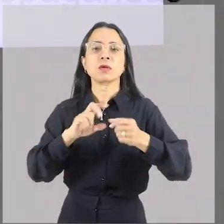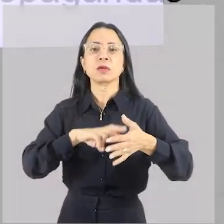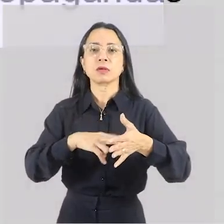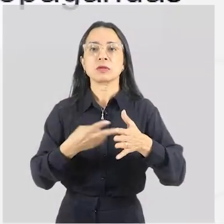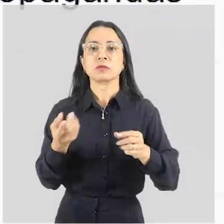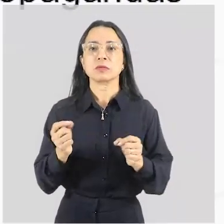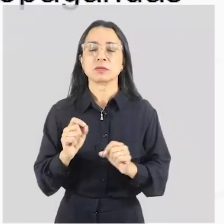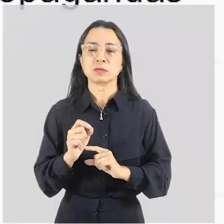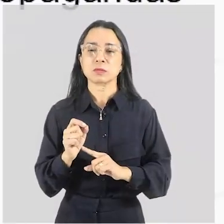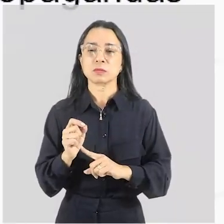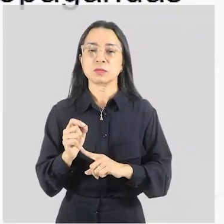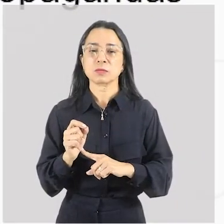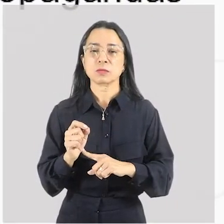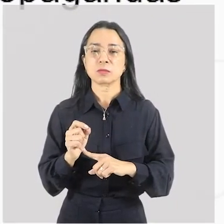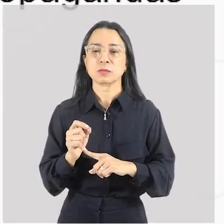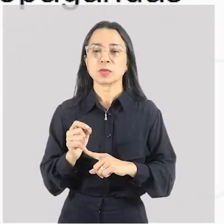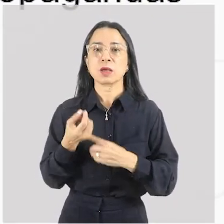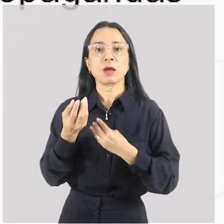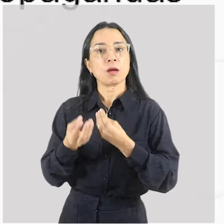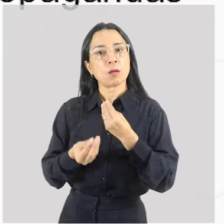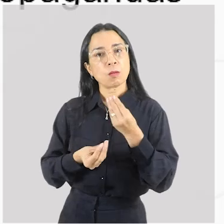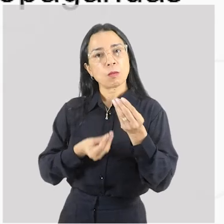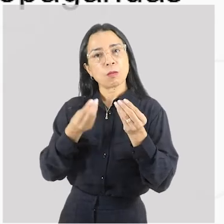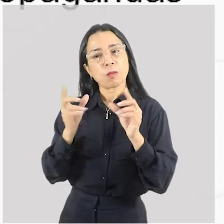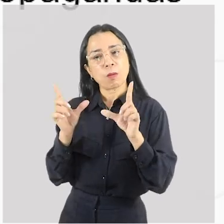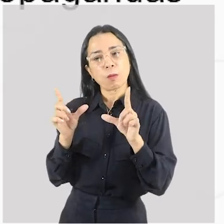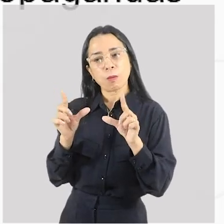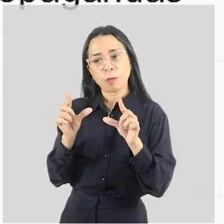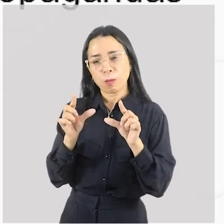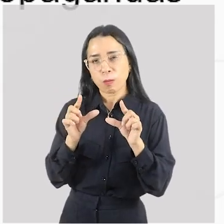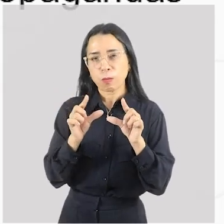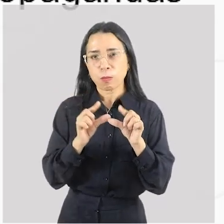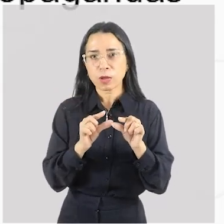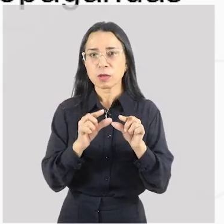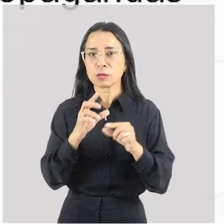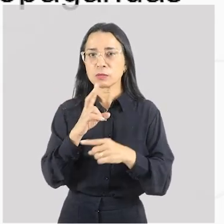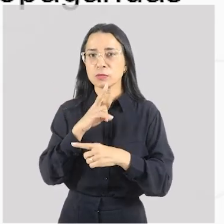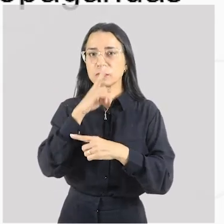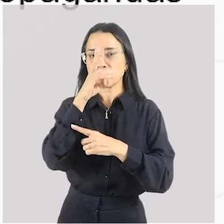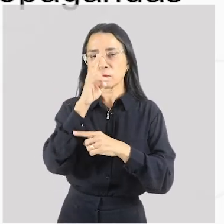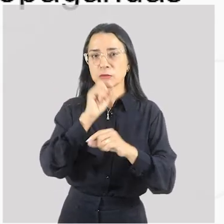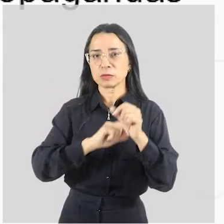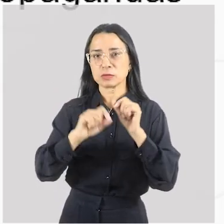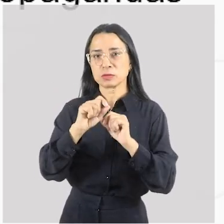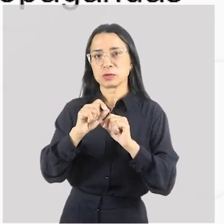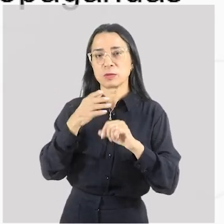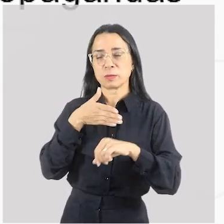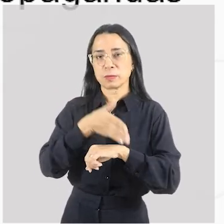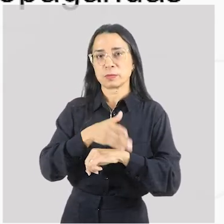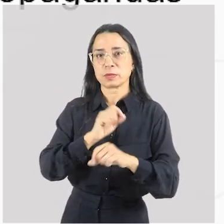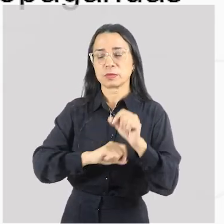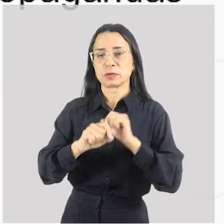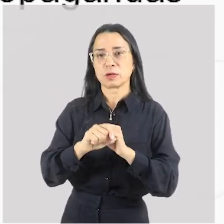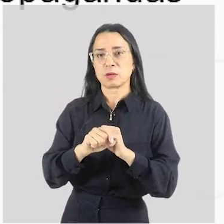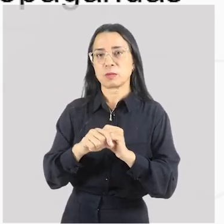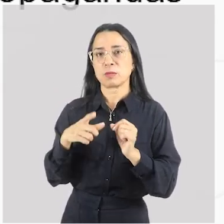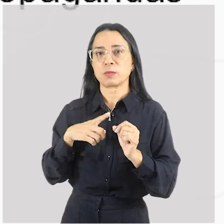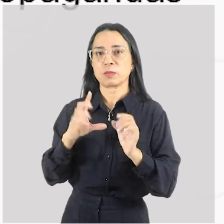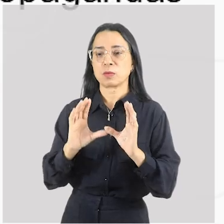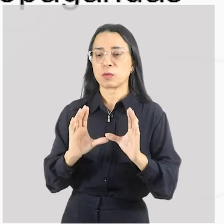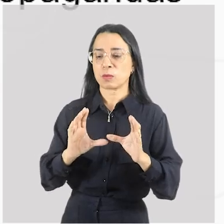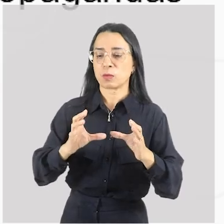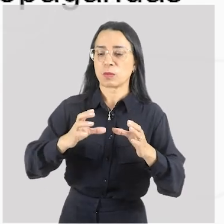significa? Trata-se da forma menos intensa de participação, pois engloba